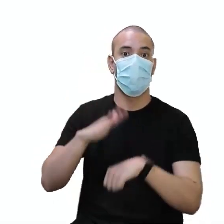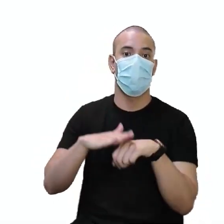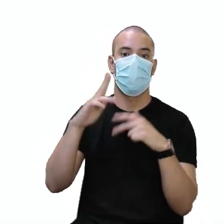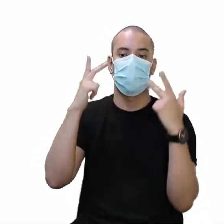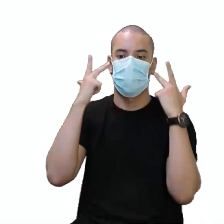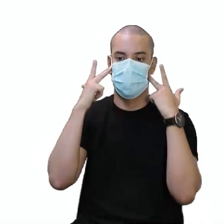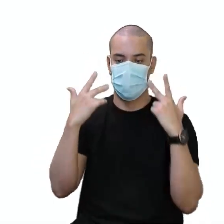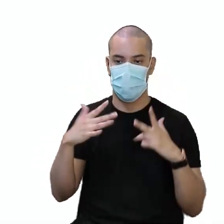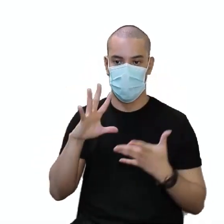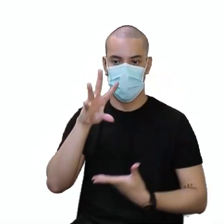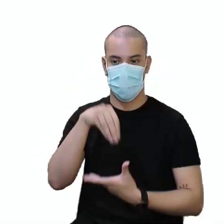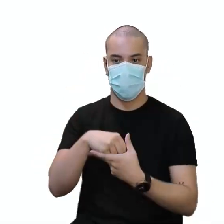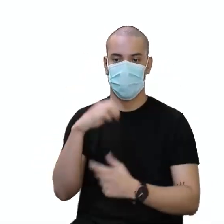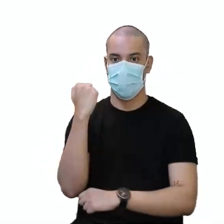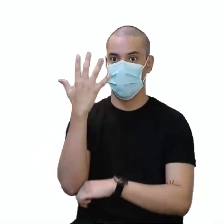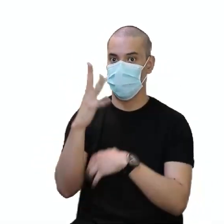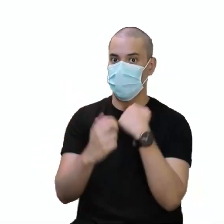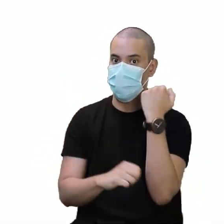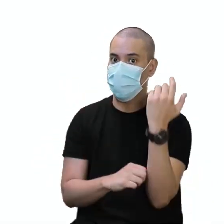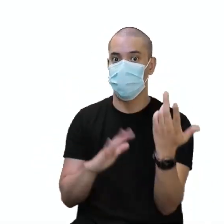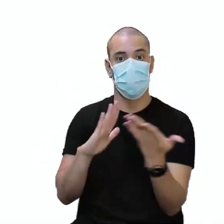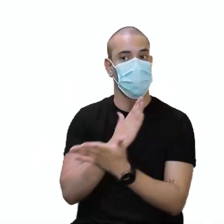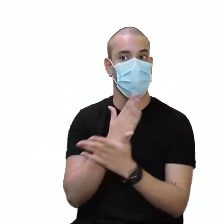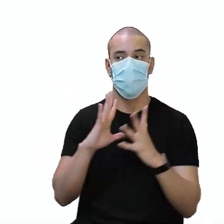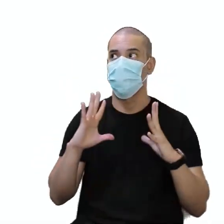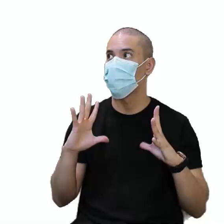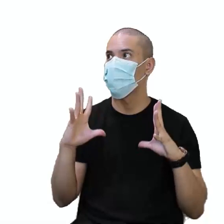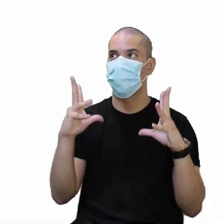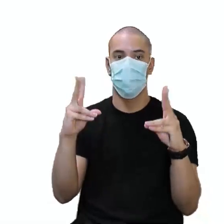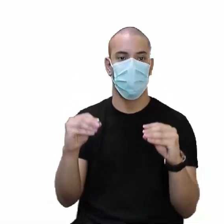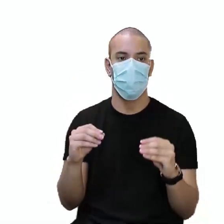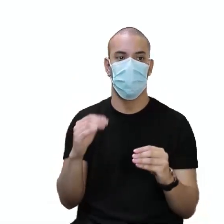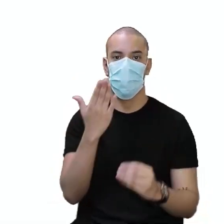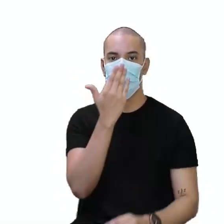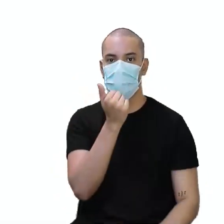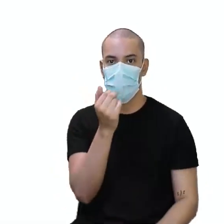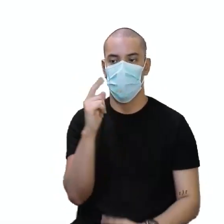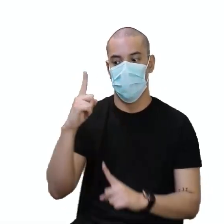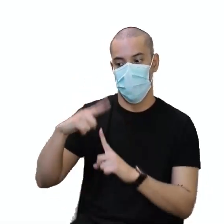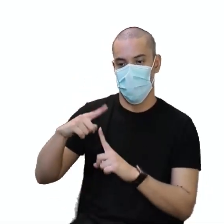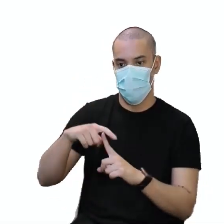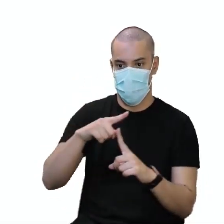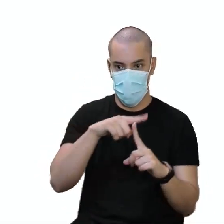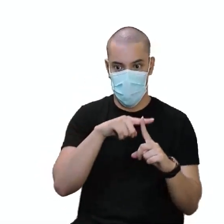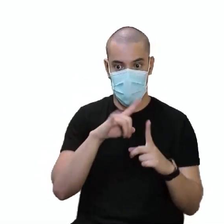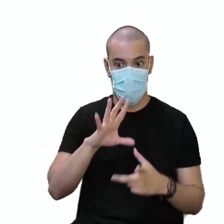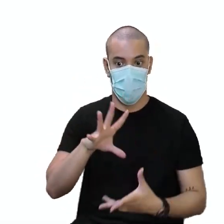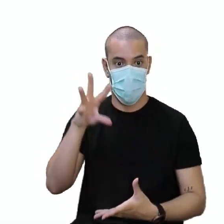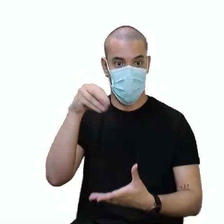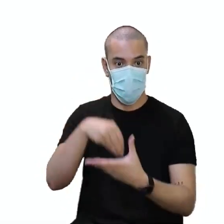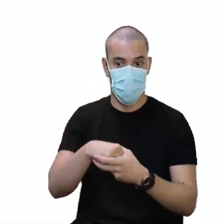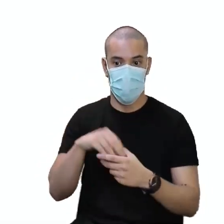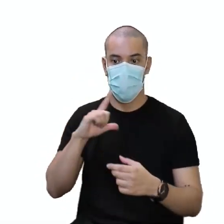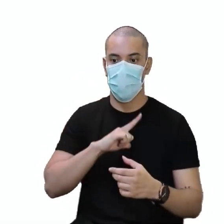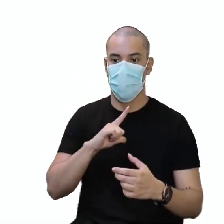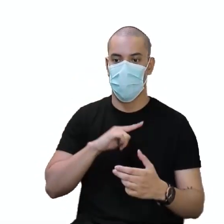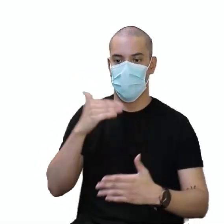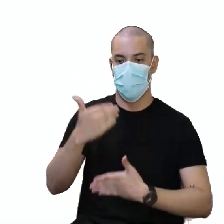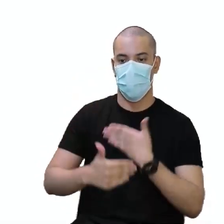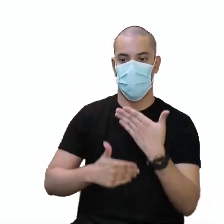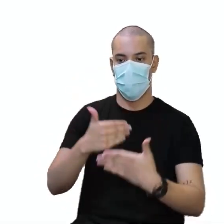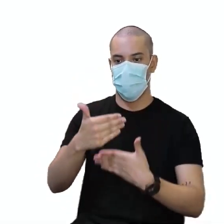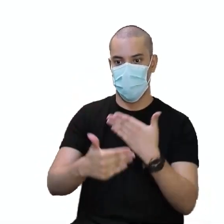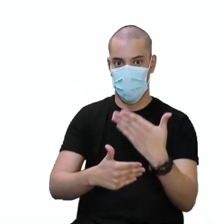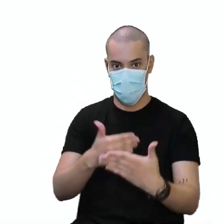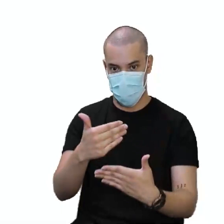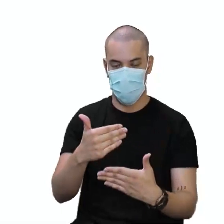natureza, vários organismos se alimentando de diversas fontes. E na cadeia, eu vou ter uma sequência linear.